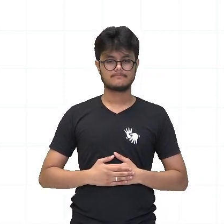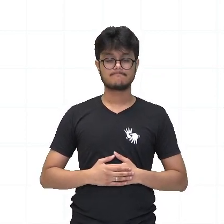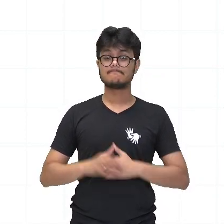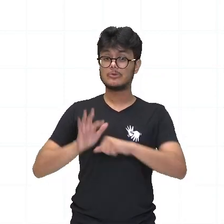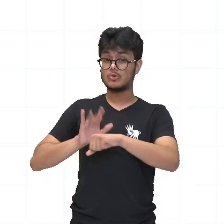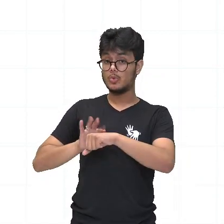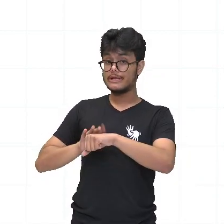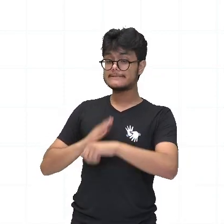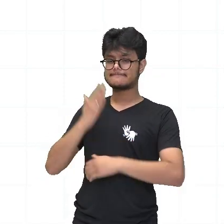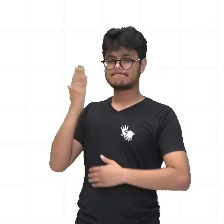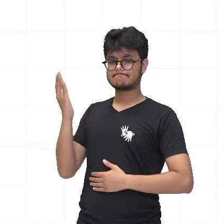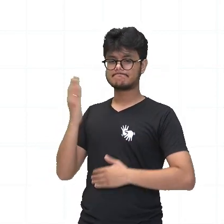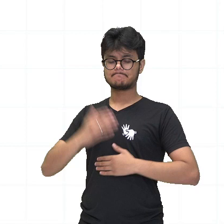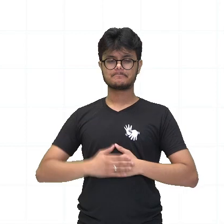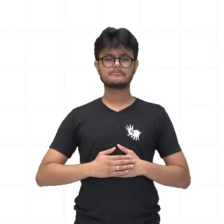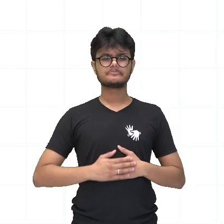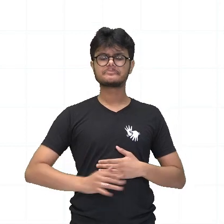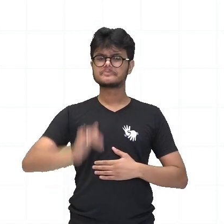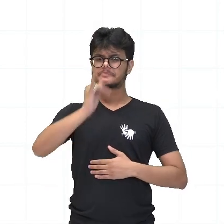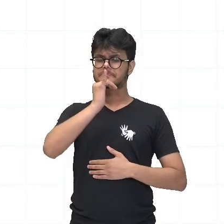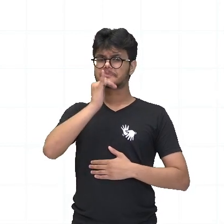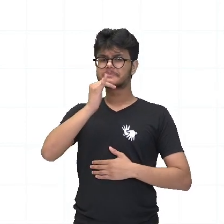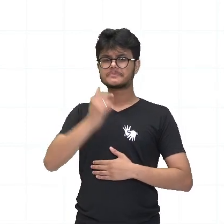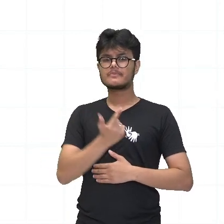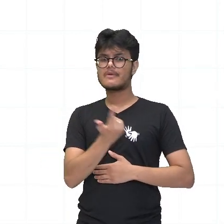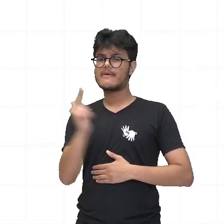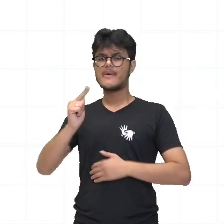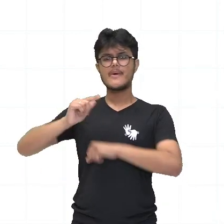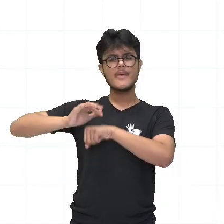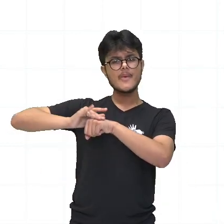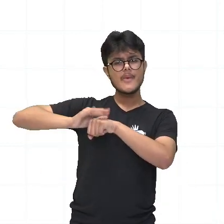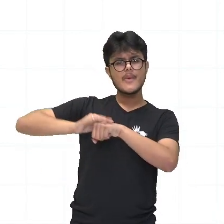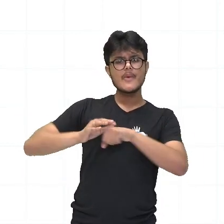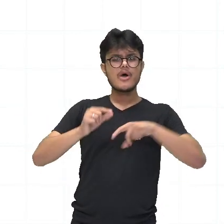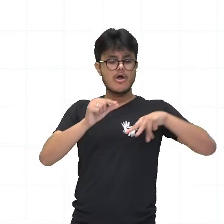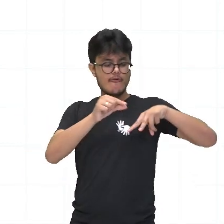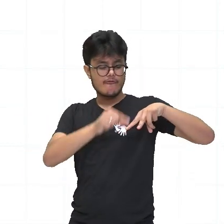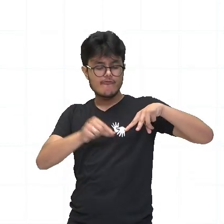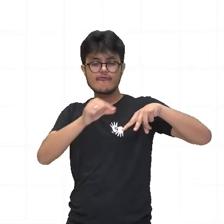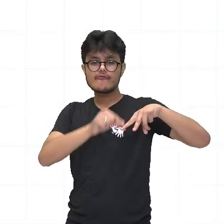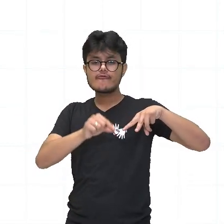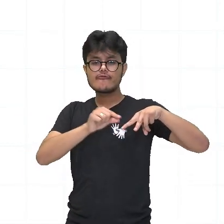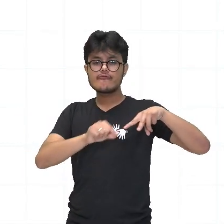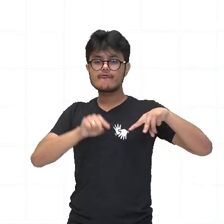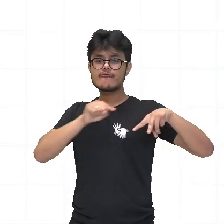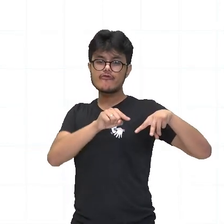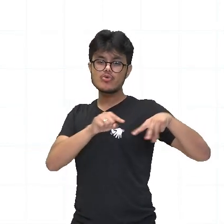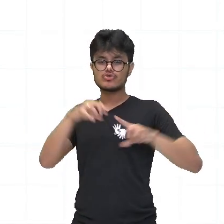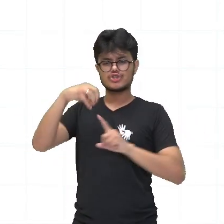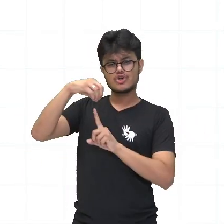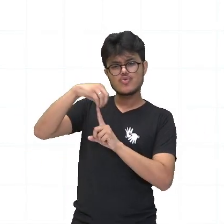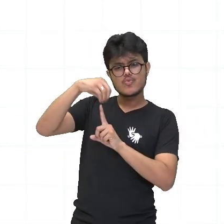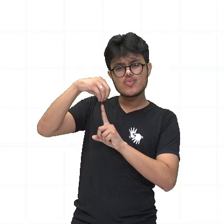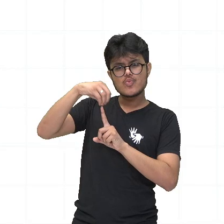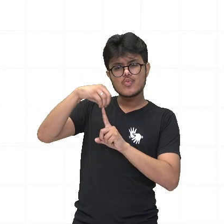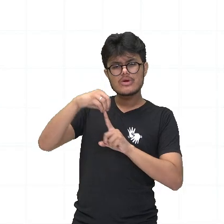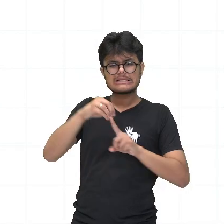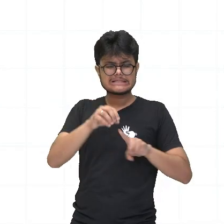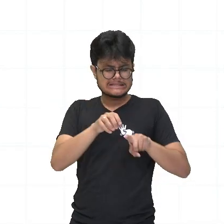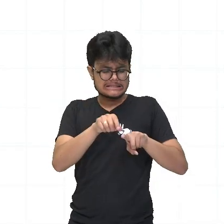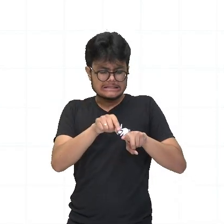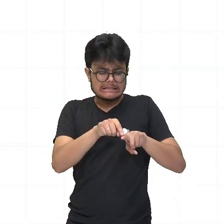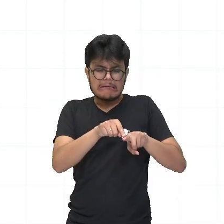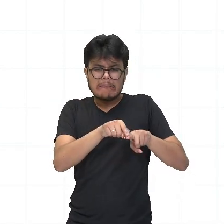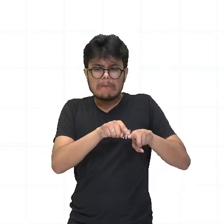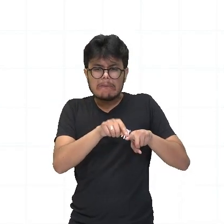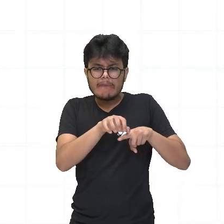hanseníase. Vamos observar aí também doenças que são causadas por fungos, que são conhecidas também como micoses. A